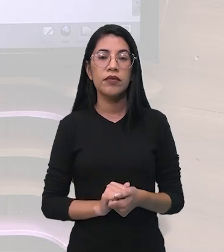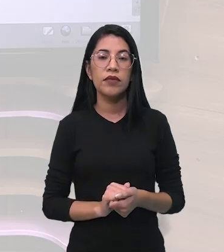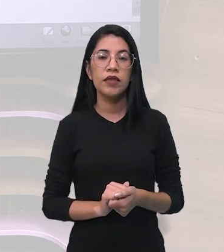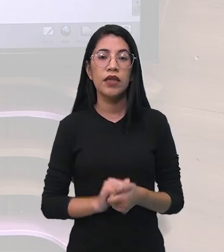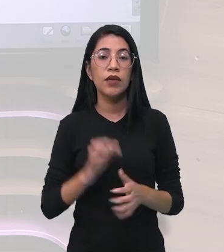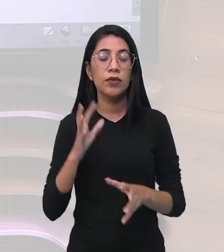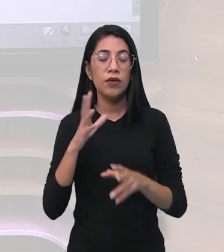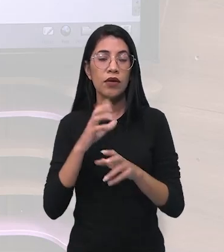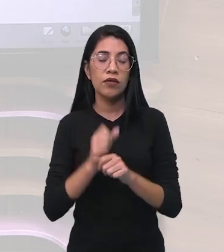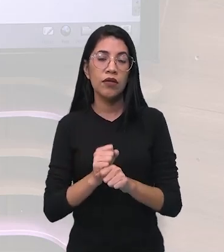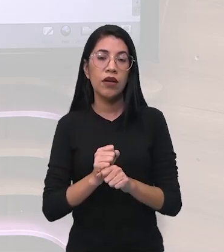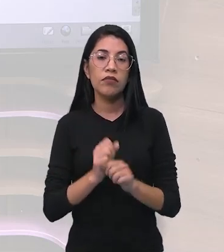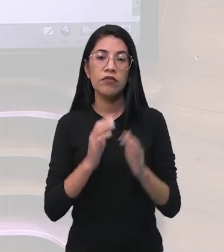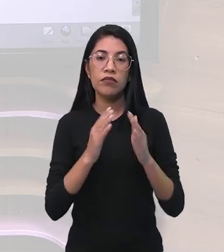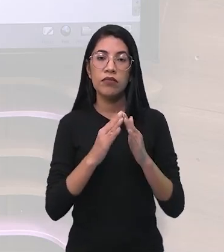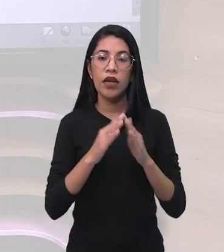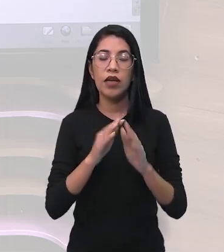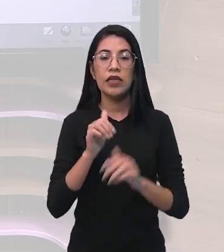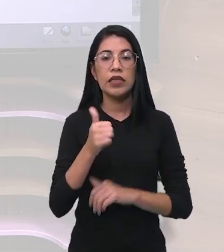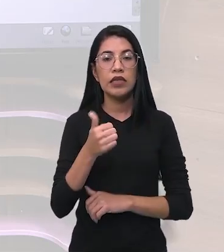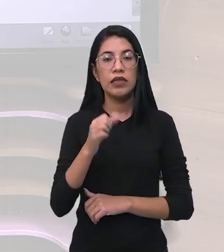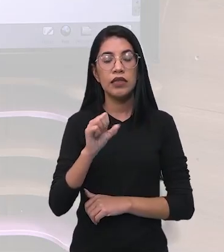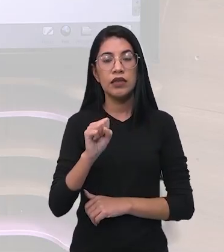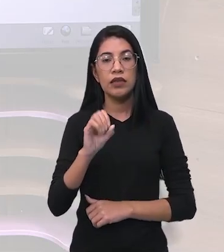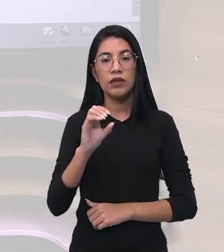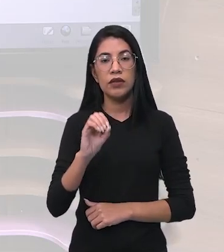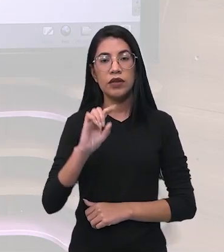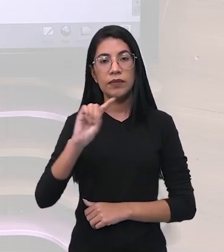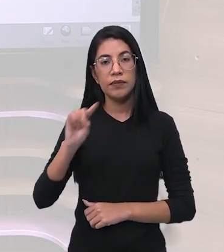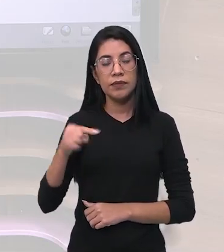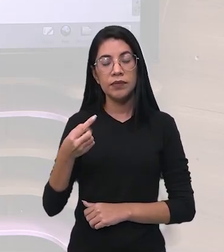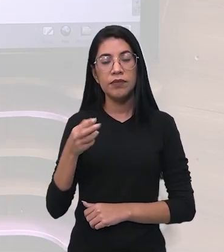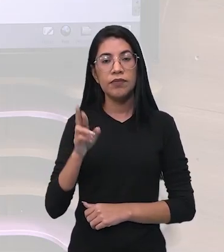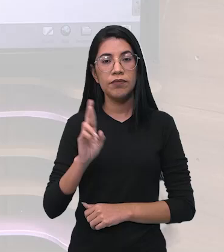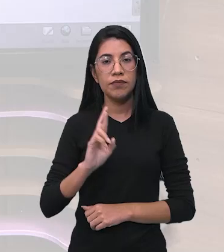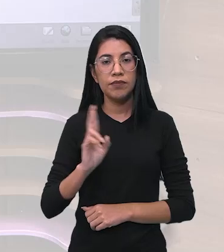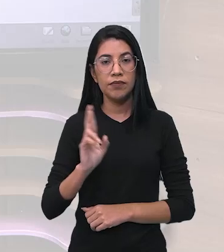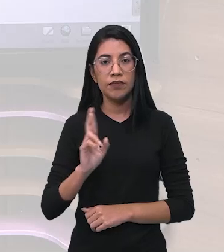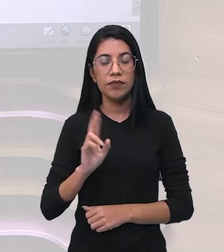total da casa. Chegamos aqui em 180 mil.